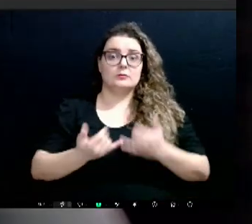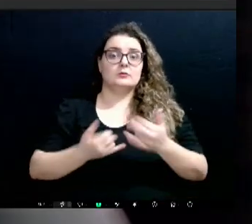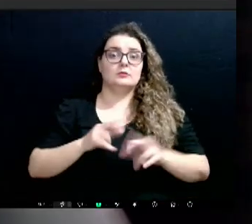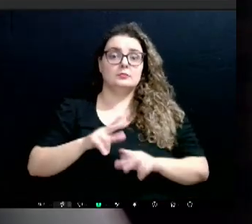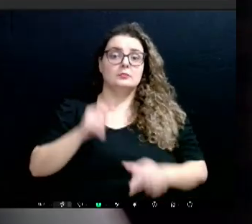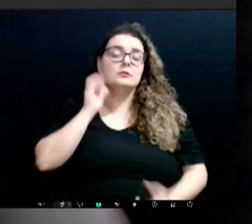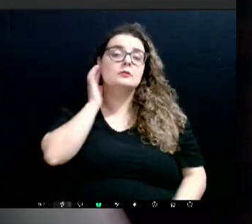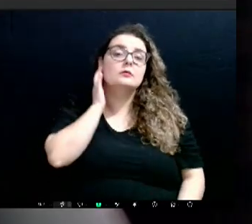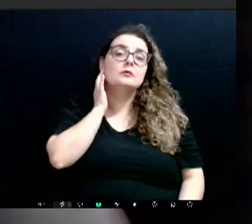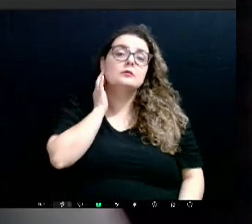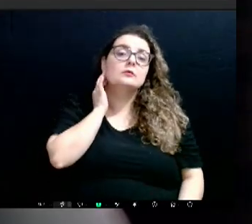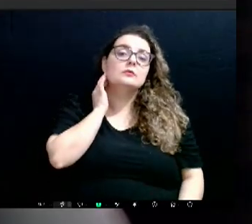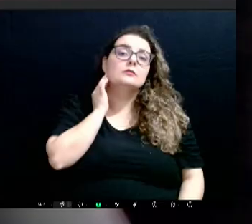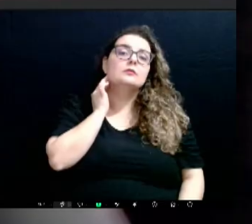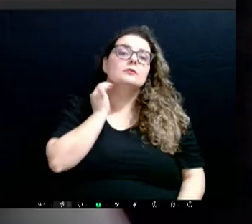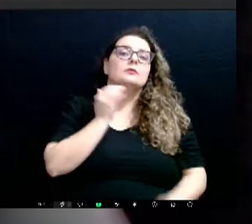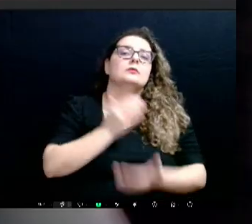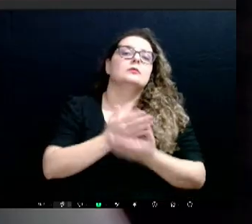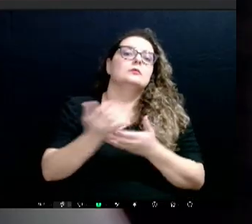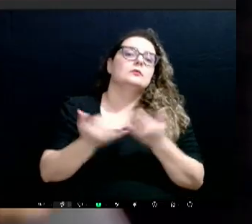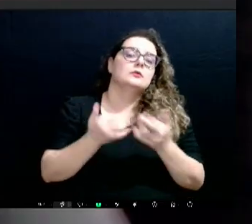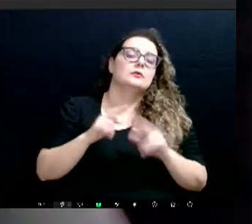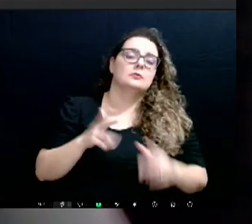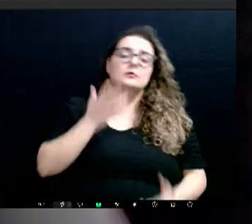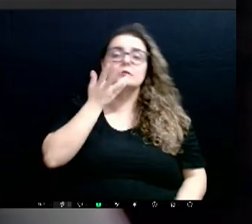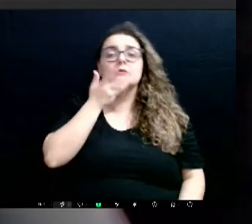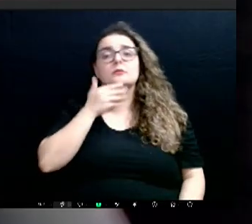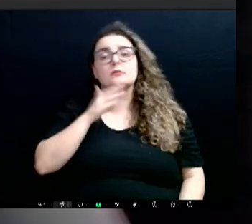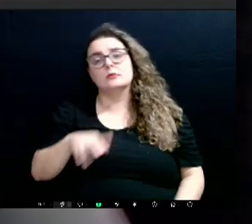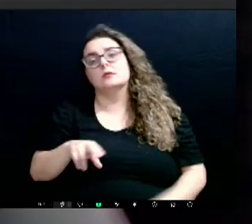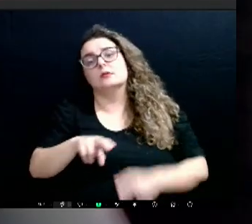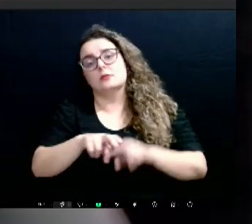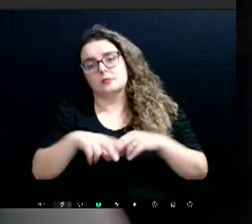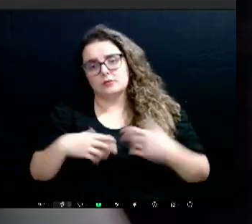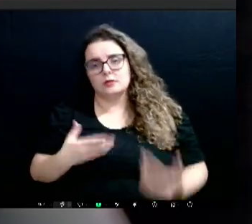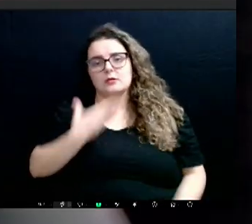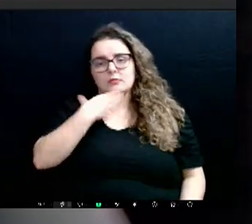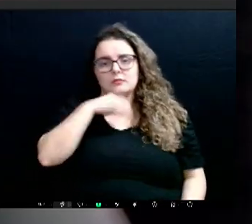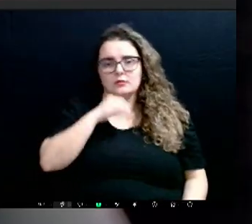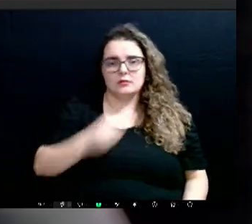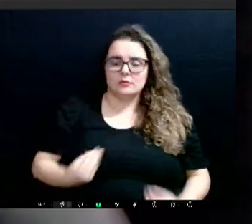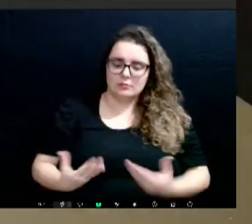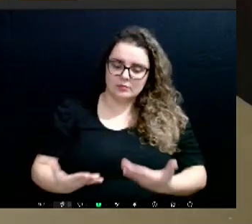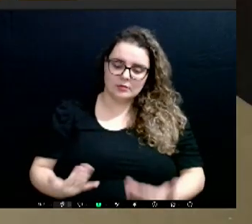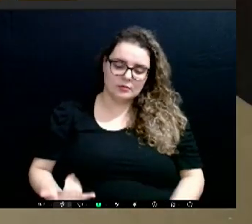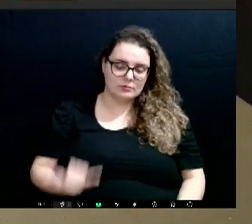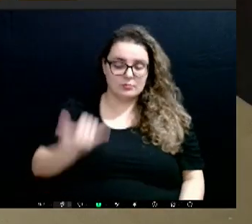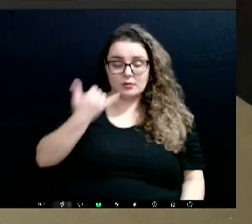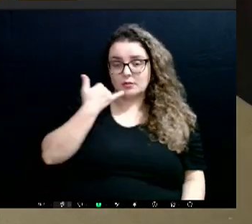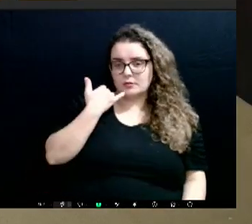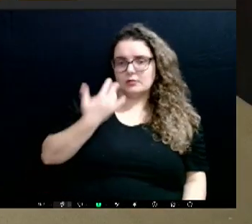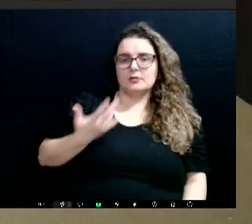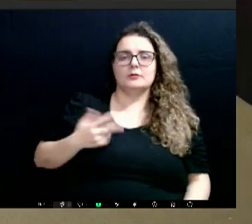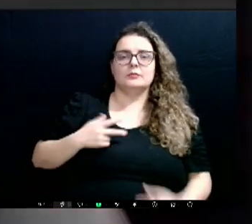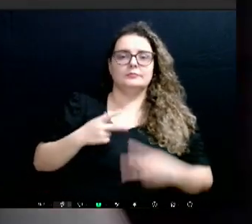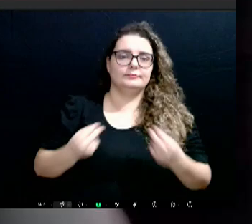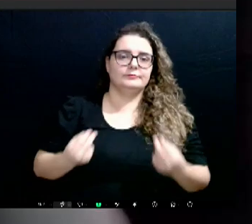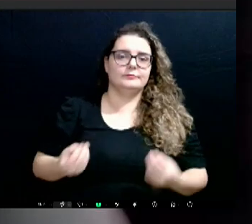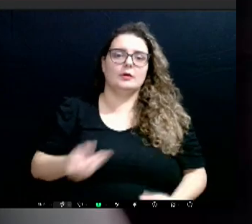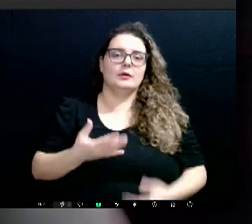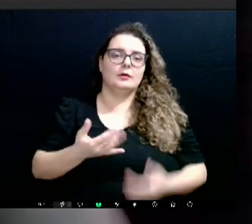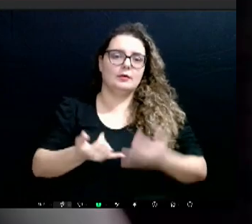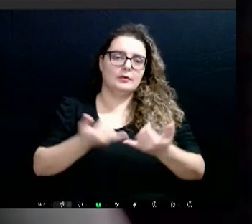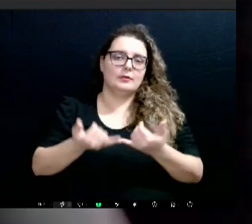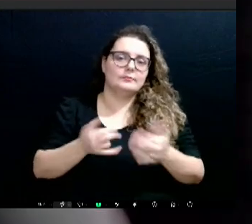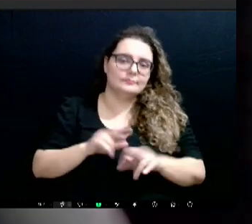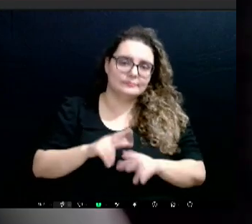ser um brinquedo para a criança, por isso que o pai fala, eu vou te dar um celular de presente, um novo brinquedinho, nossa, que ela